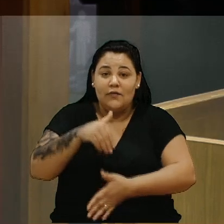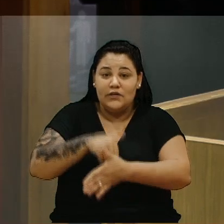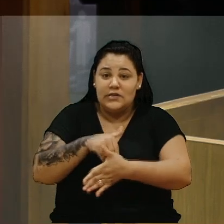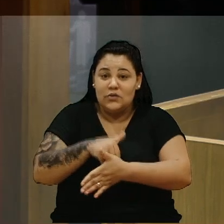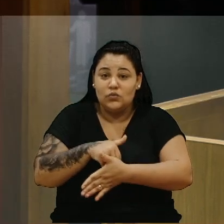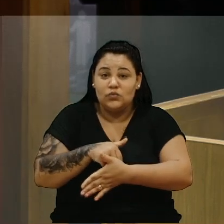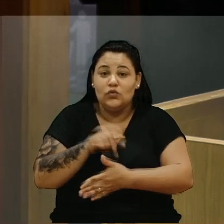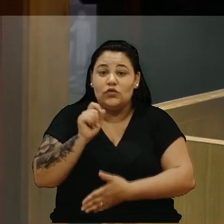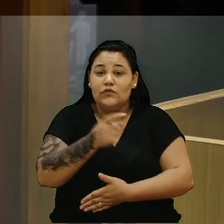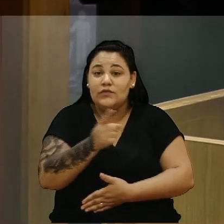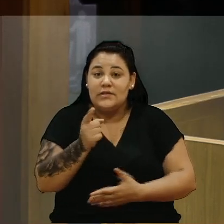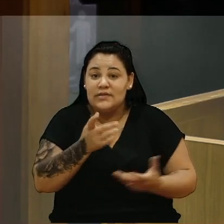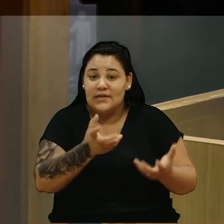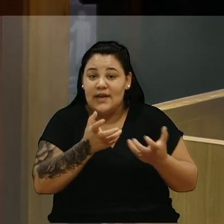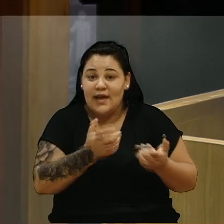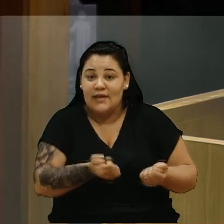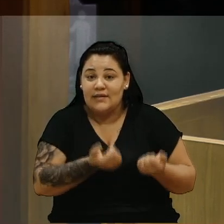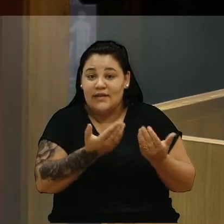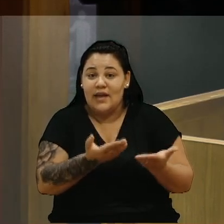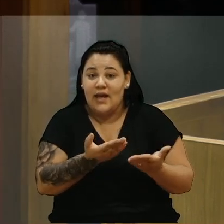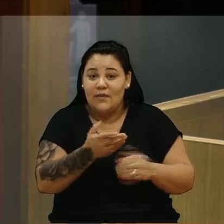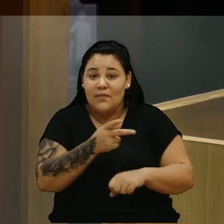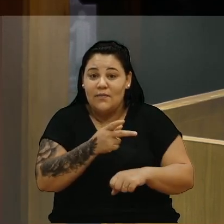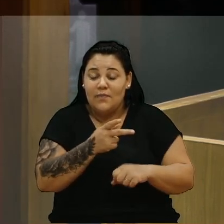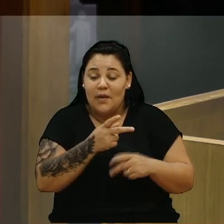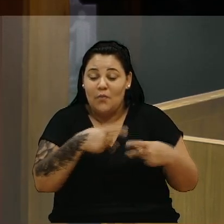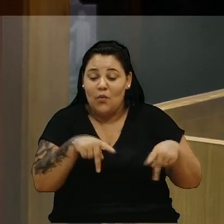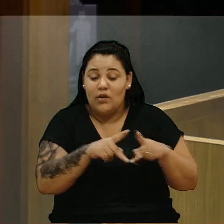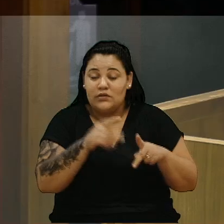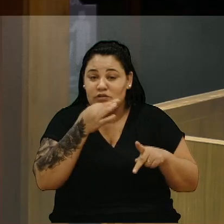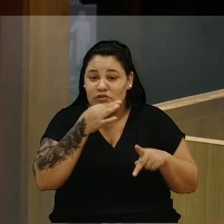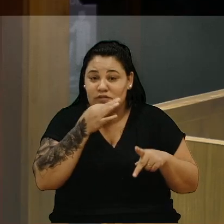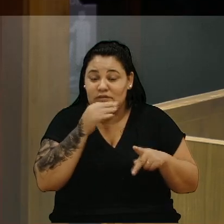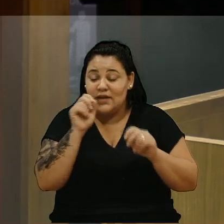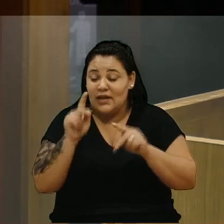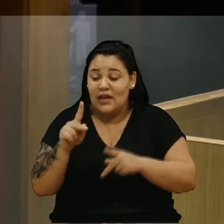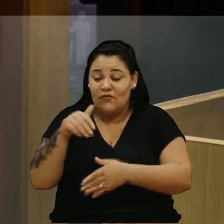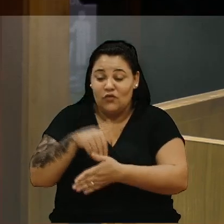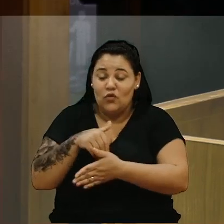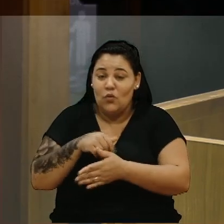que vocês querem oferecer para a população de vocês. O seu eleitor, que aqui a grande